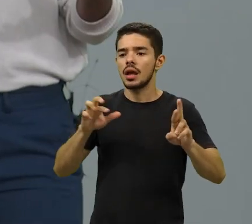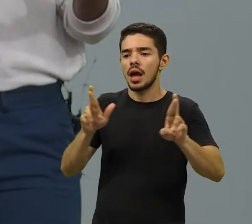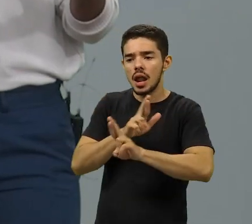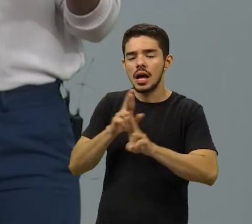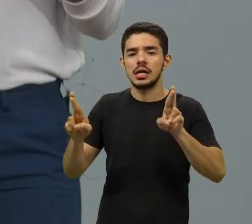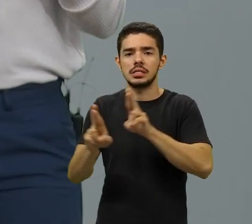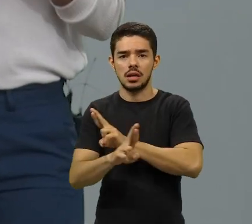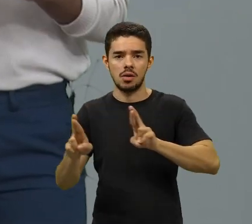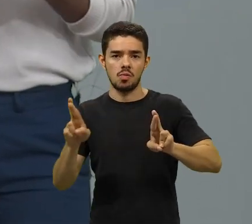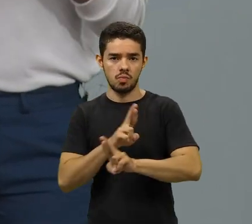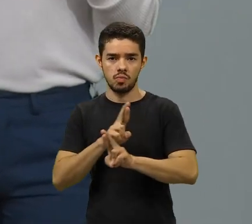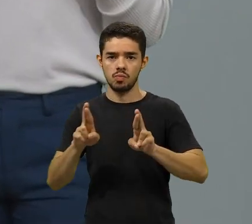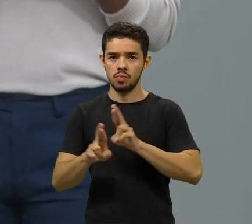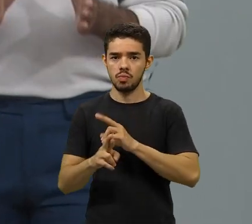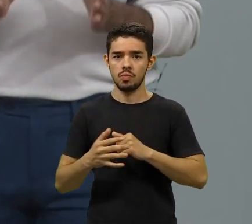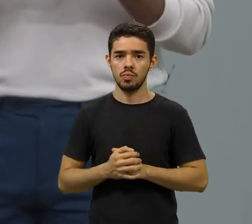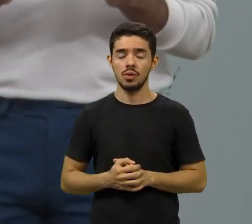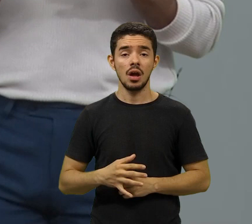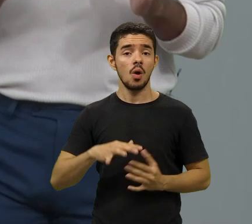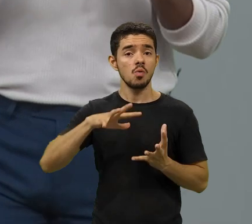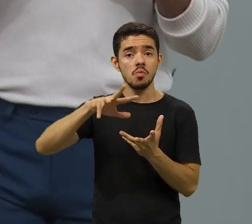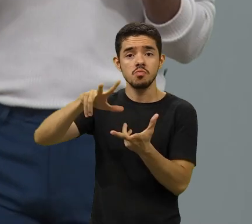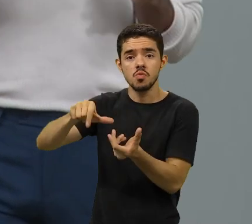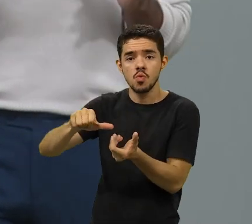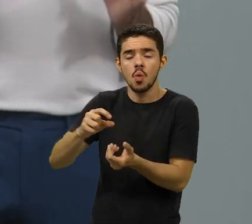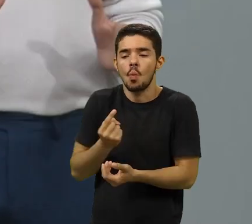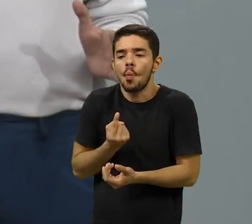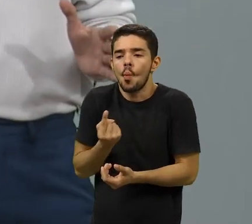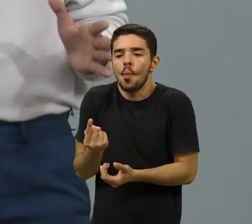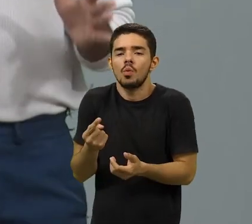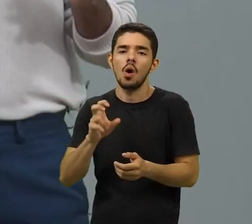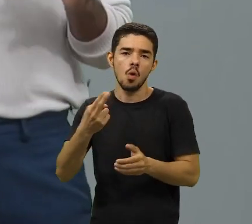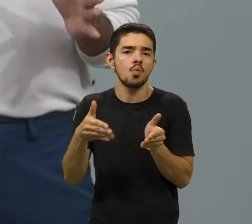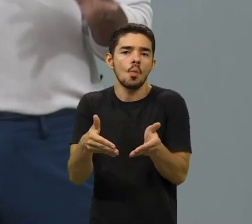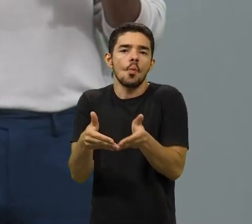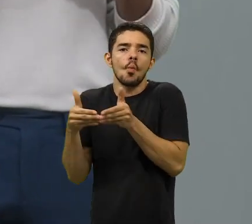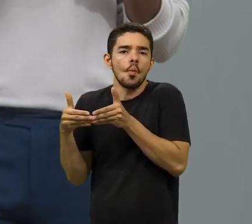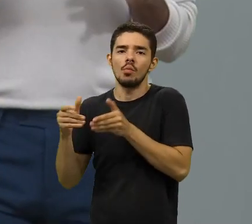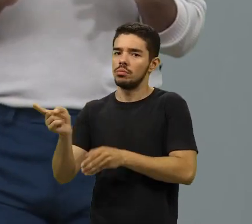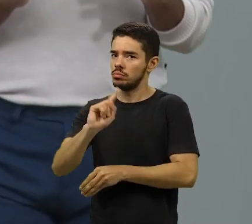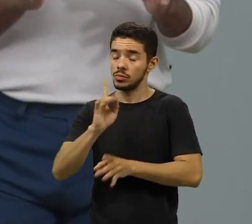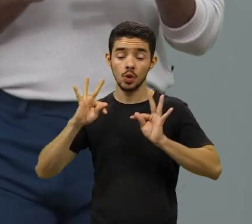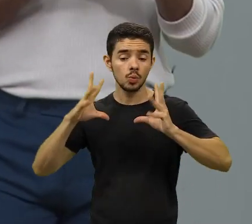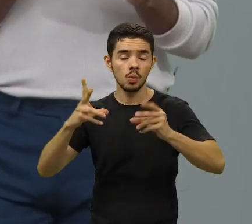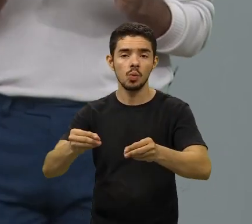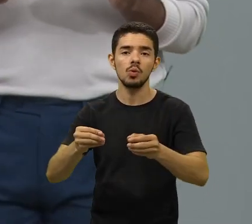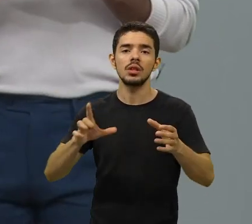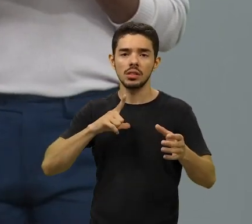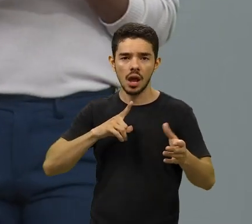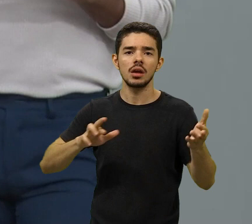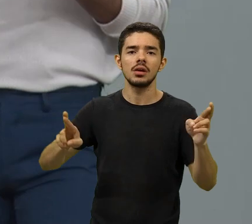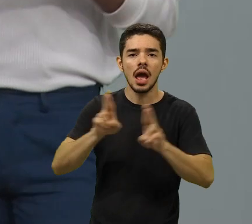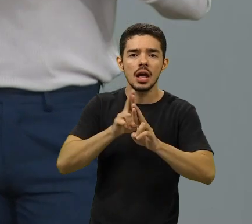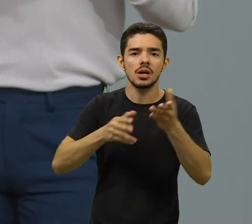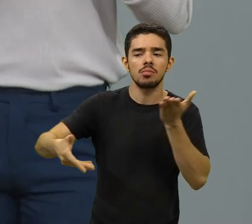interagem entre si. Nada no mundo vive de forma isolada. Todos os ecossistemas do mundo interagem entre